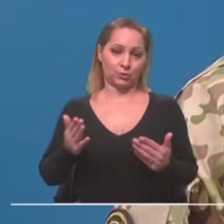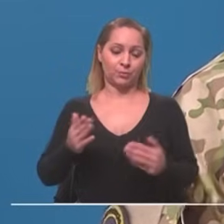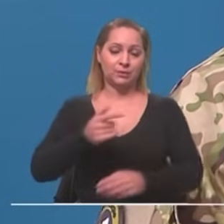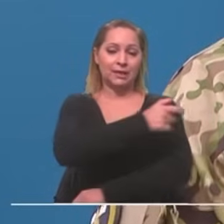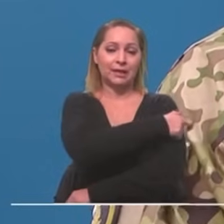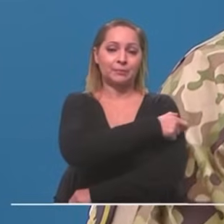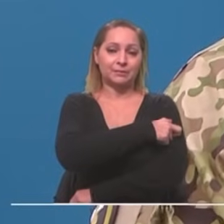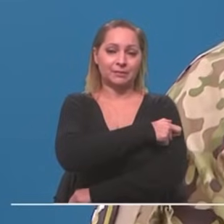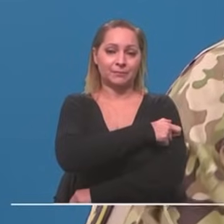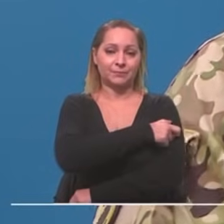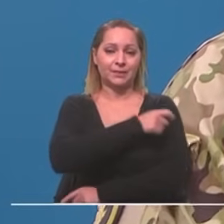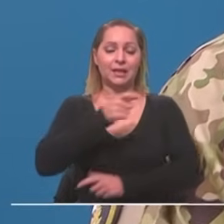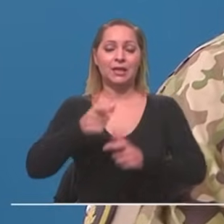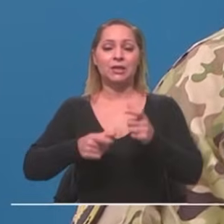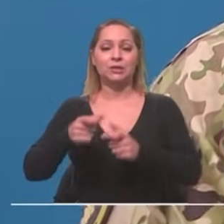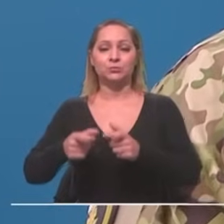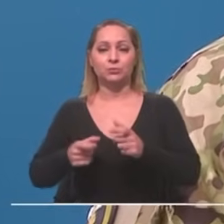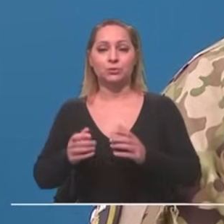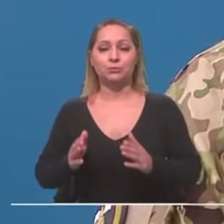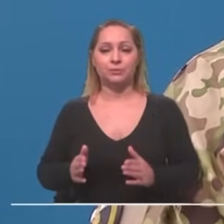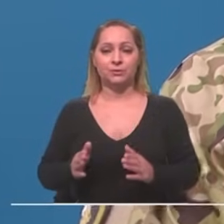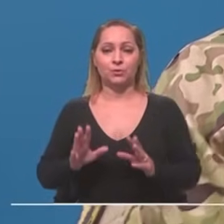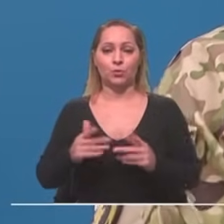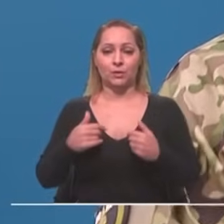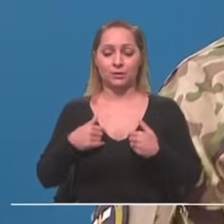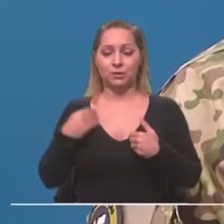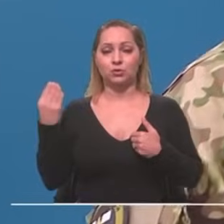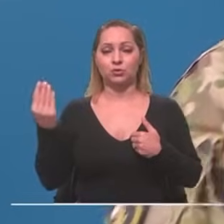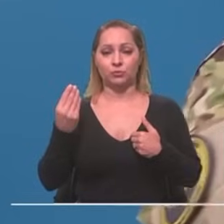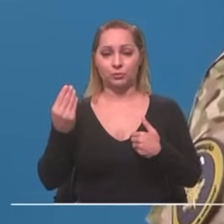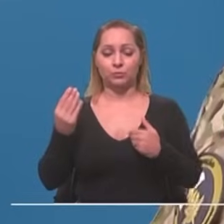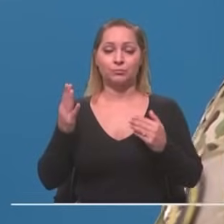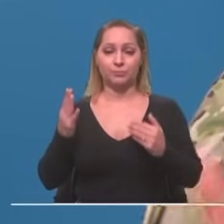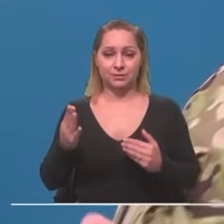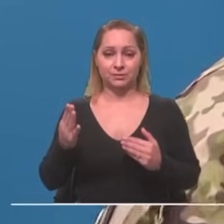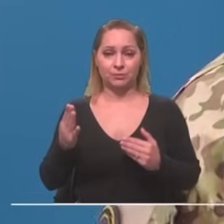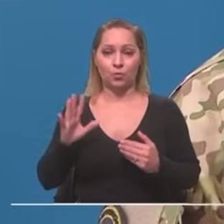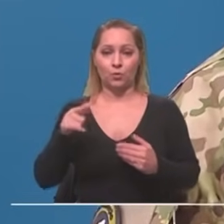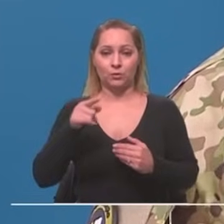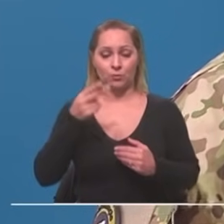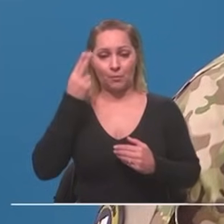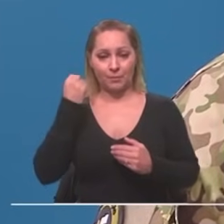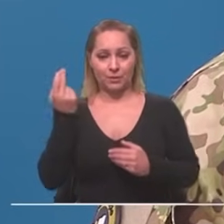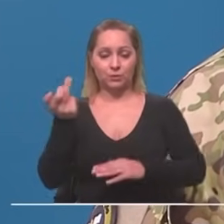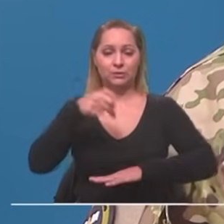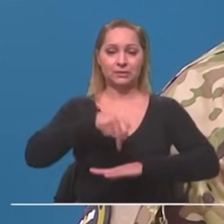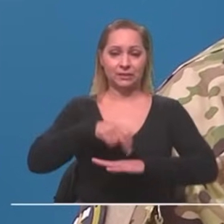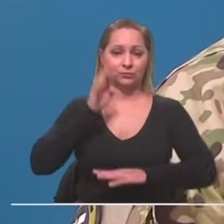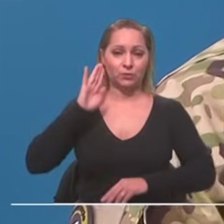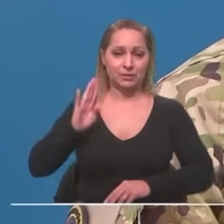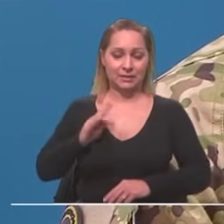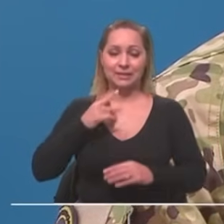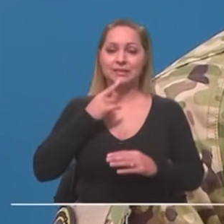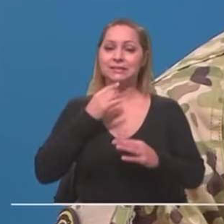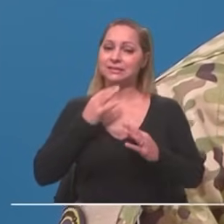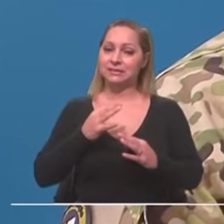representam. A população necessita dessa, e quando nós estamos na juventude, claro, nós necessitamos dessa. Quando o Sr. Baião passou pelo Exército, certamente que se sentiu mais forte